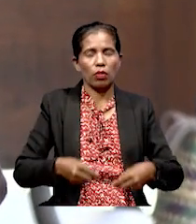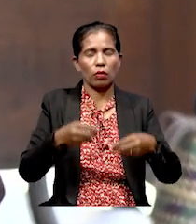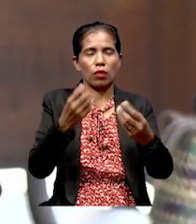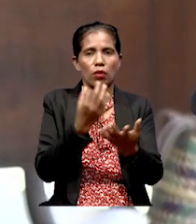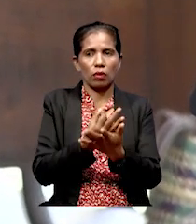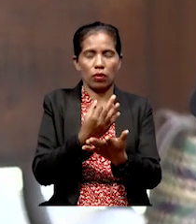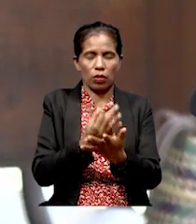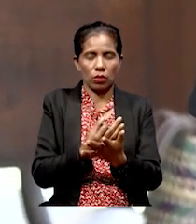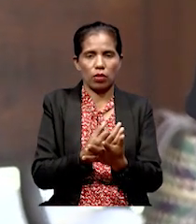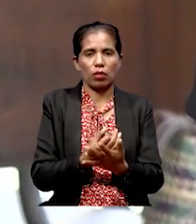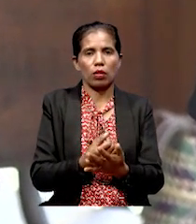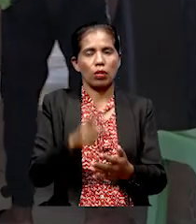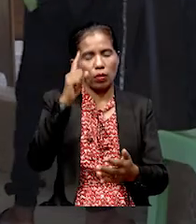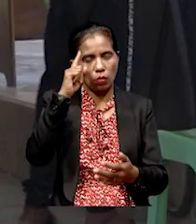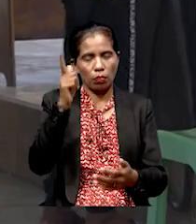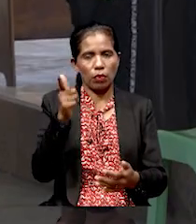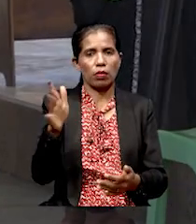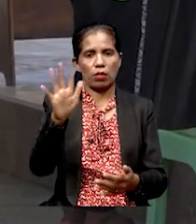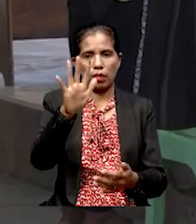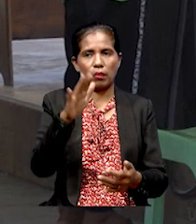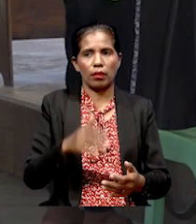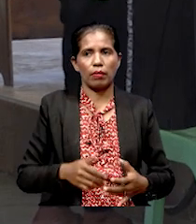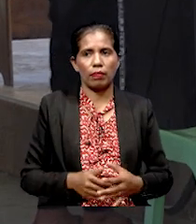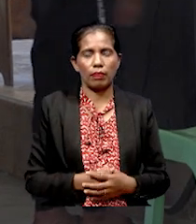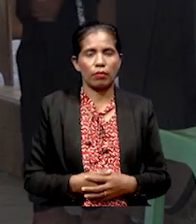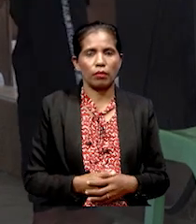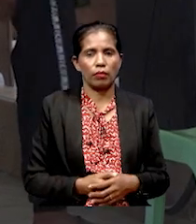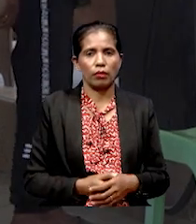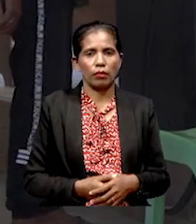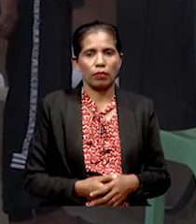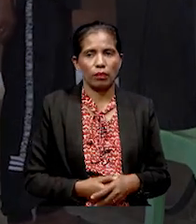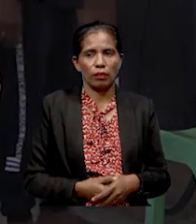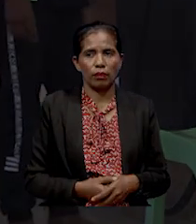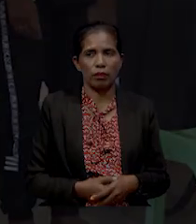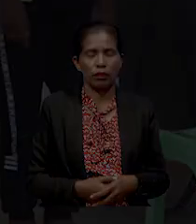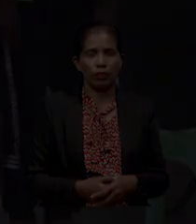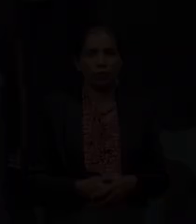subsídio centavos rua nulo resin lima. Bem-vinda, Ximenes, GMN.